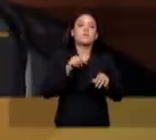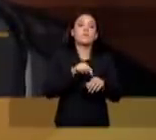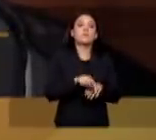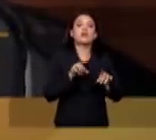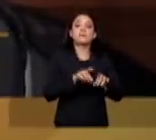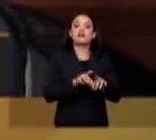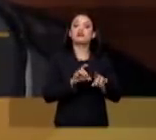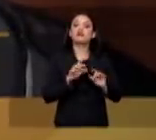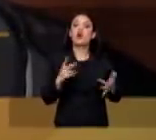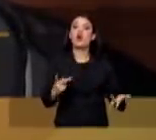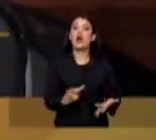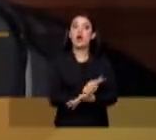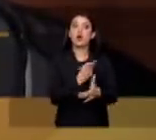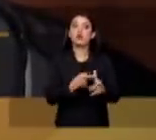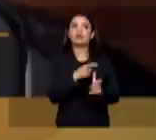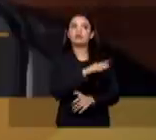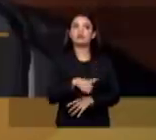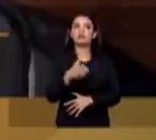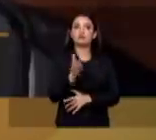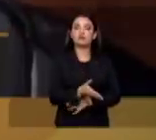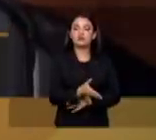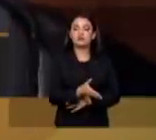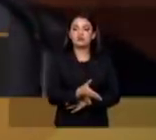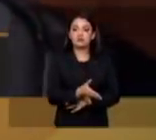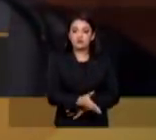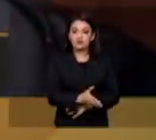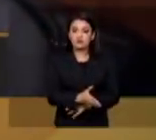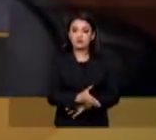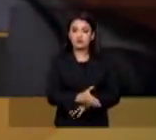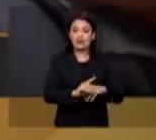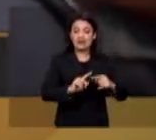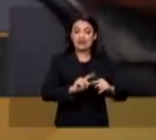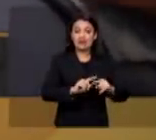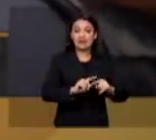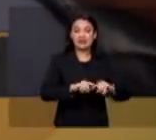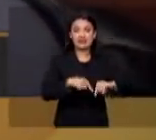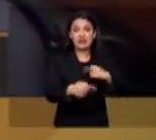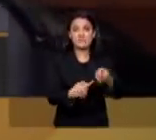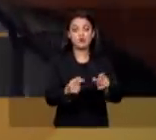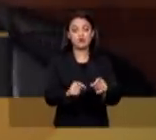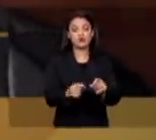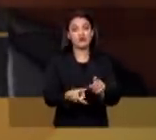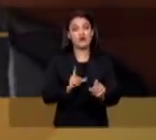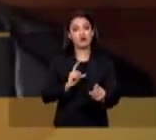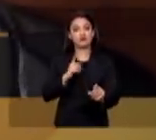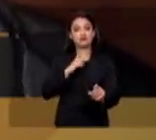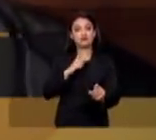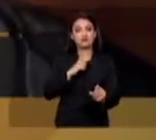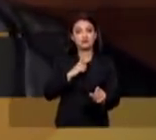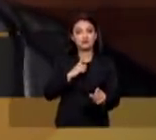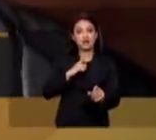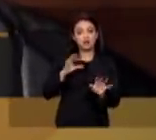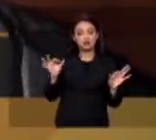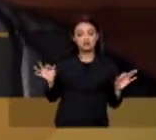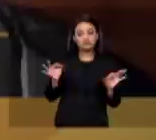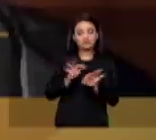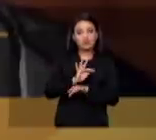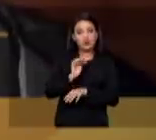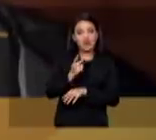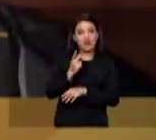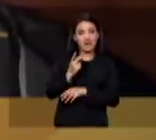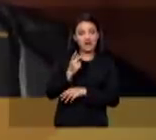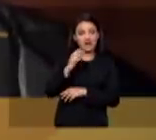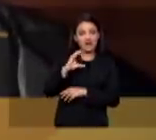somente ocorra após o trânsito em julgado da ordem de habeas corpus concedida nesse writ sobre